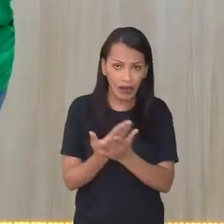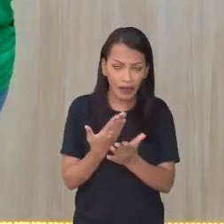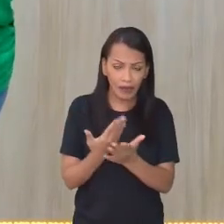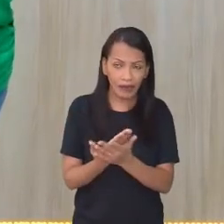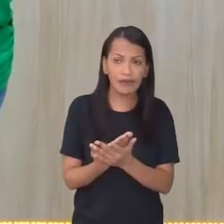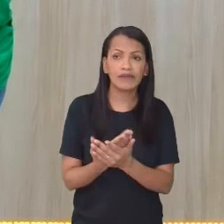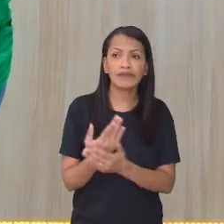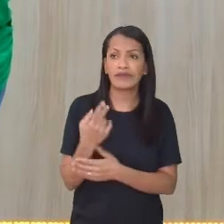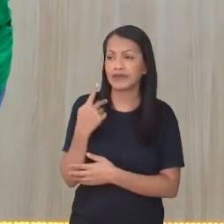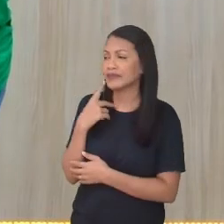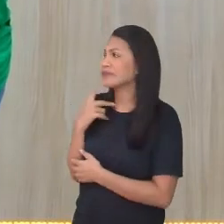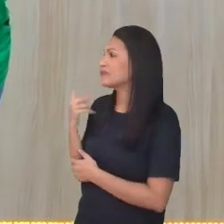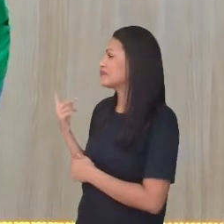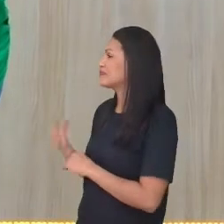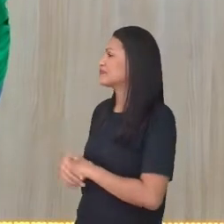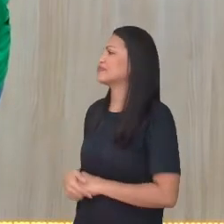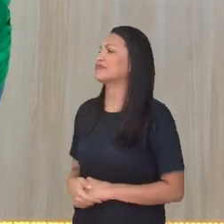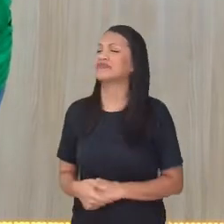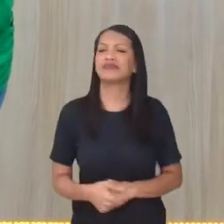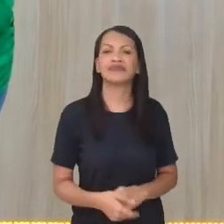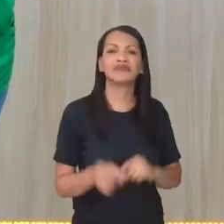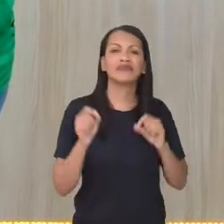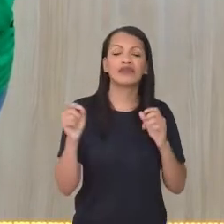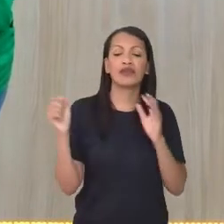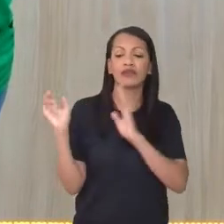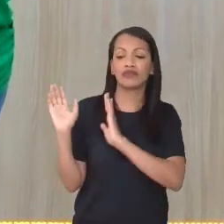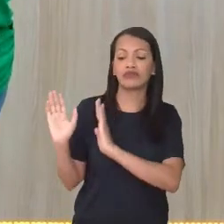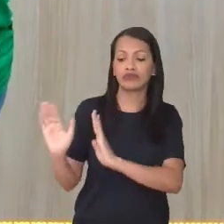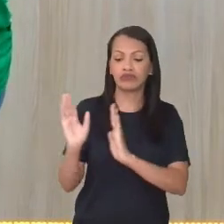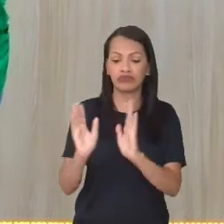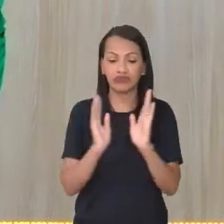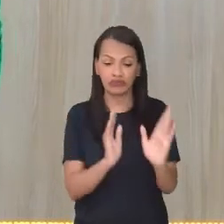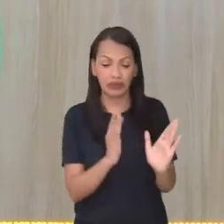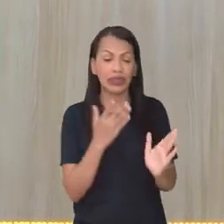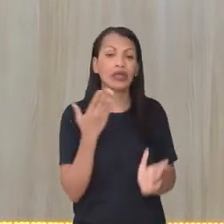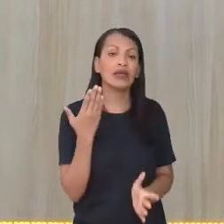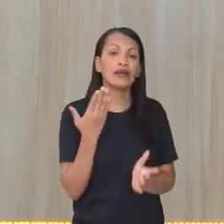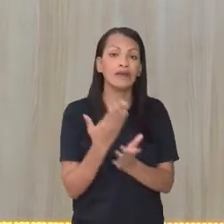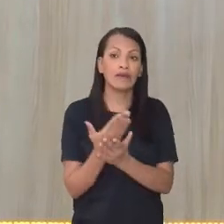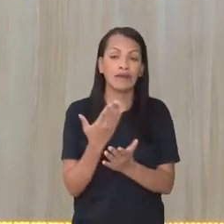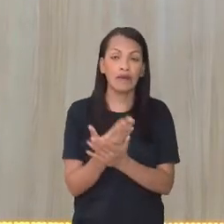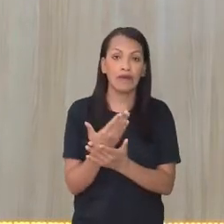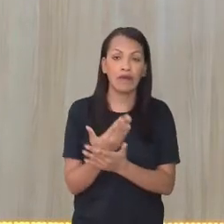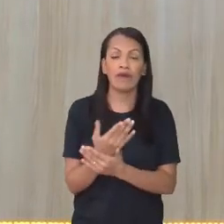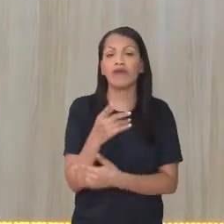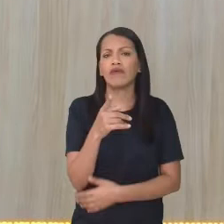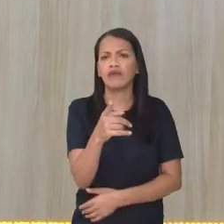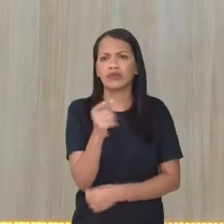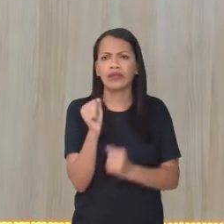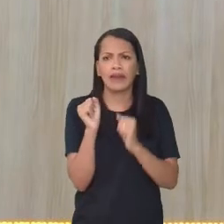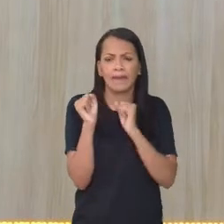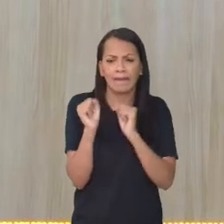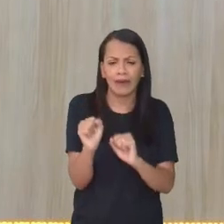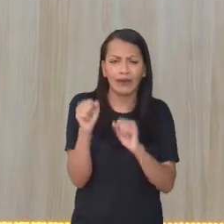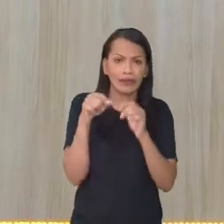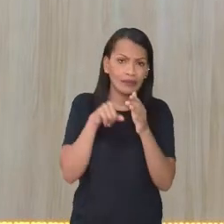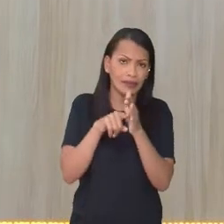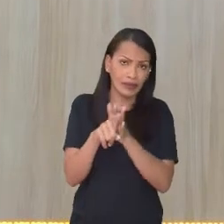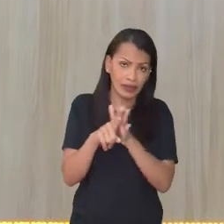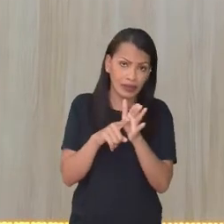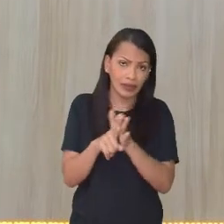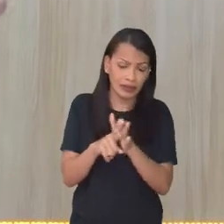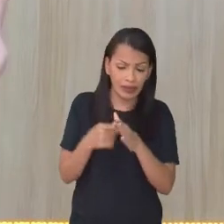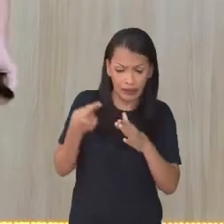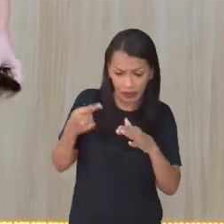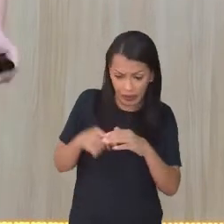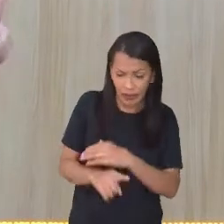essa aula aqui, gente, a gente está falando de classificação, é uma aula onde você pode até pesquisar para